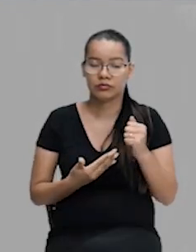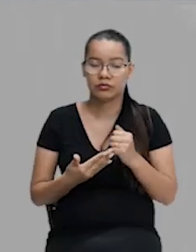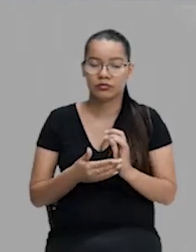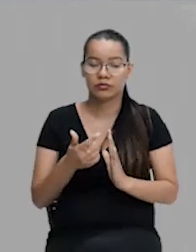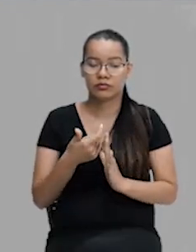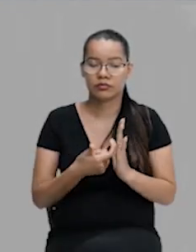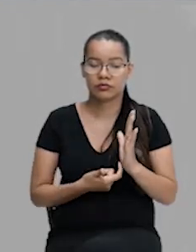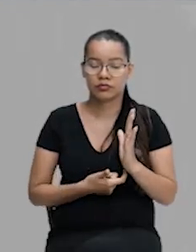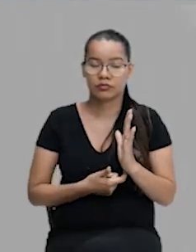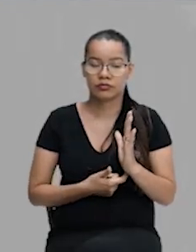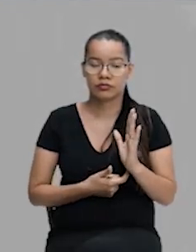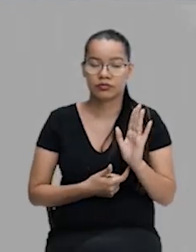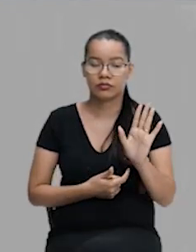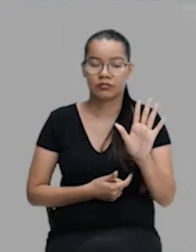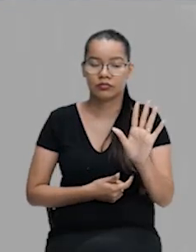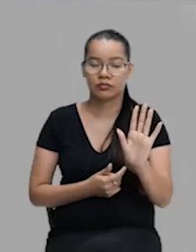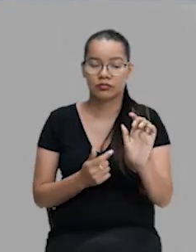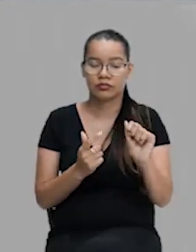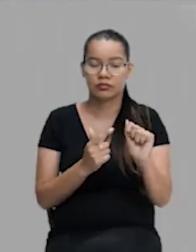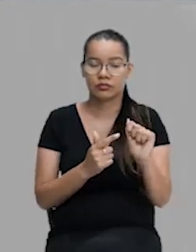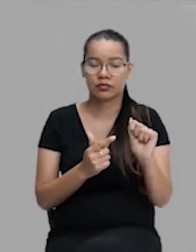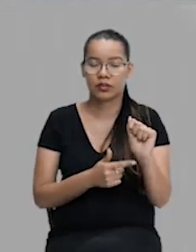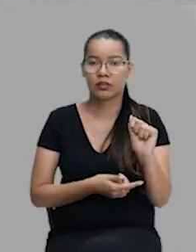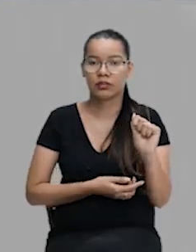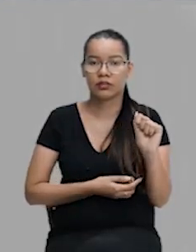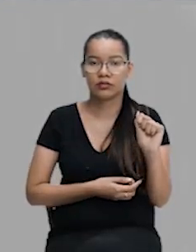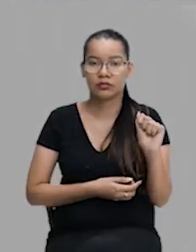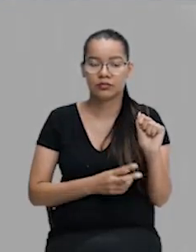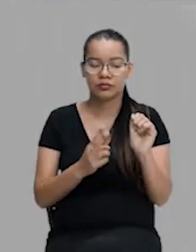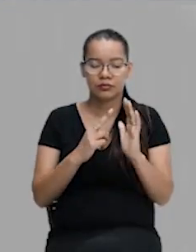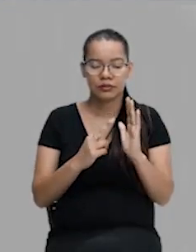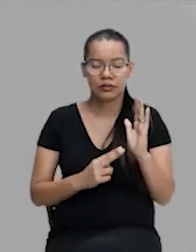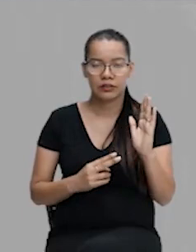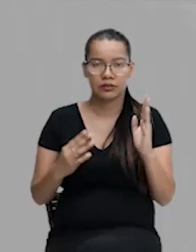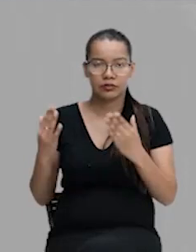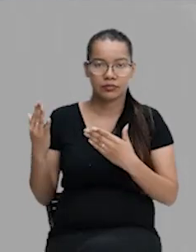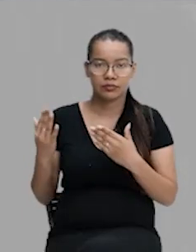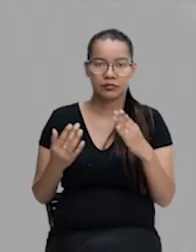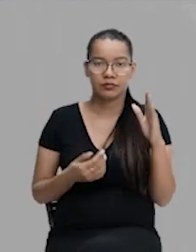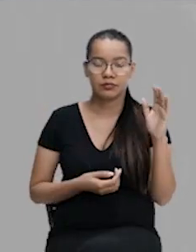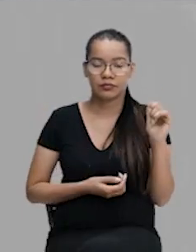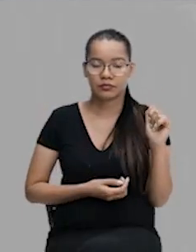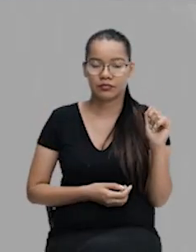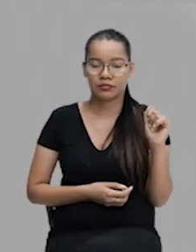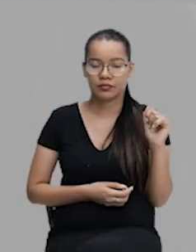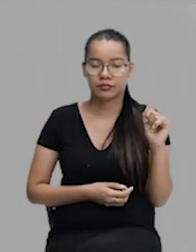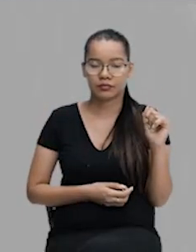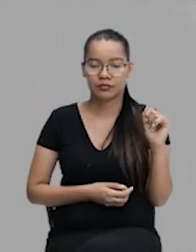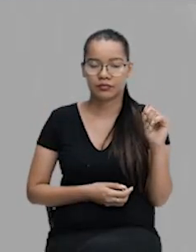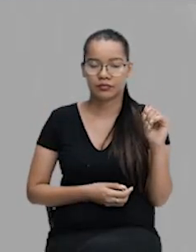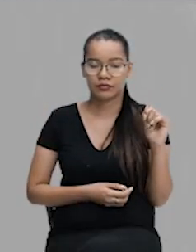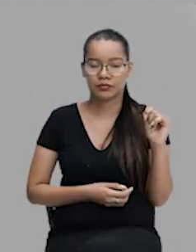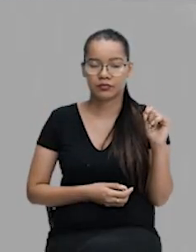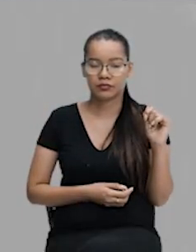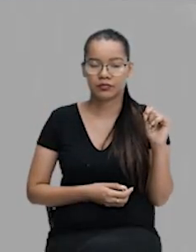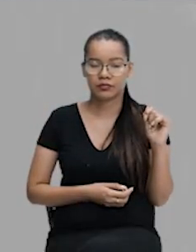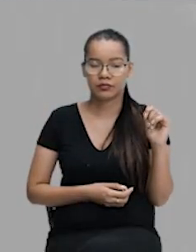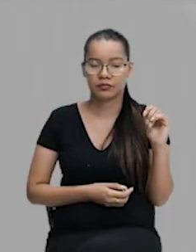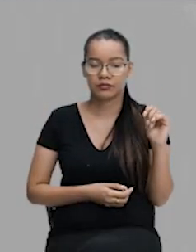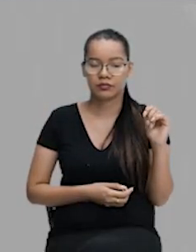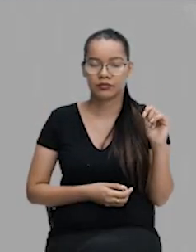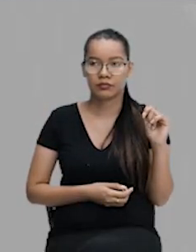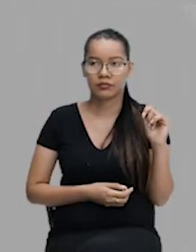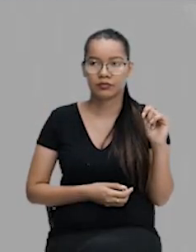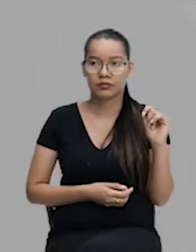turma, olha só. Represente por equação a reação de precipitação do carbonato de cálcio. Então, no texto